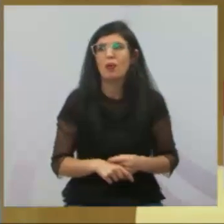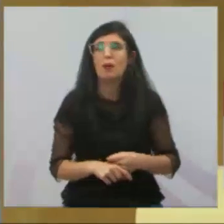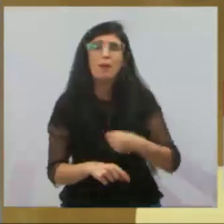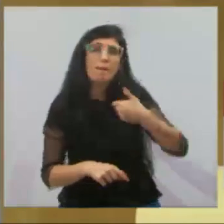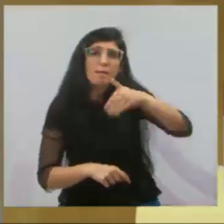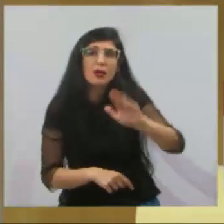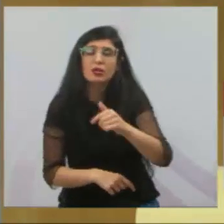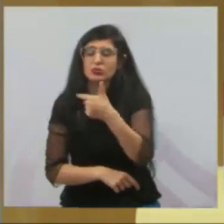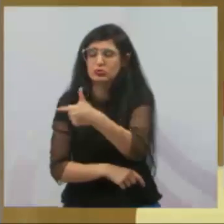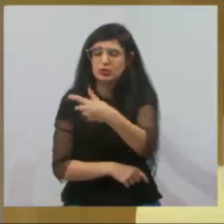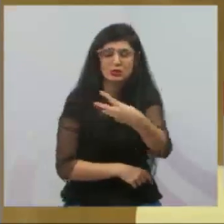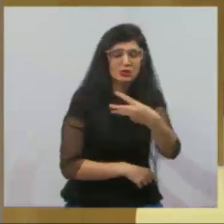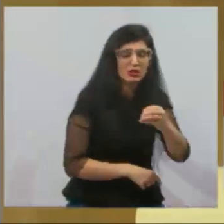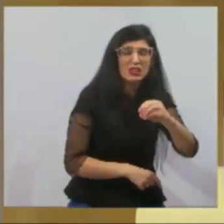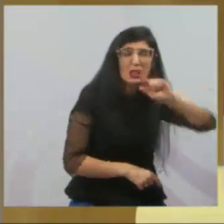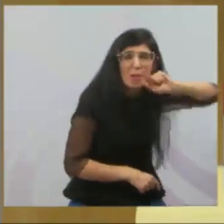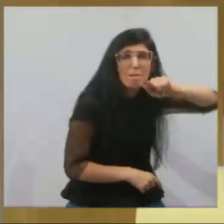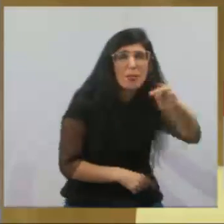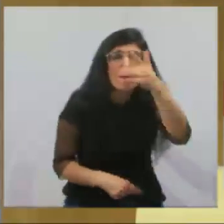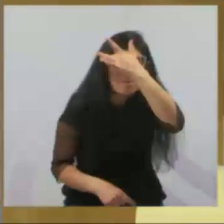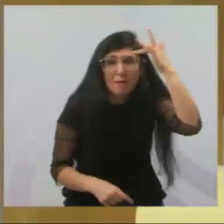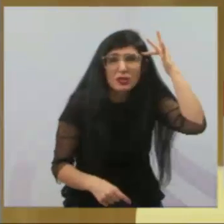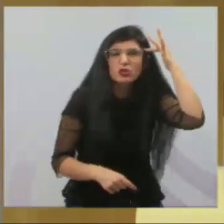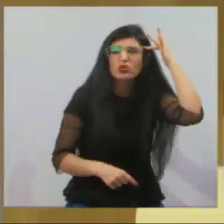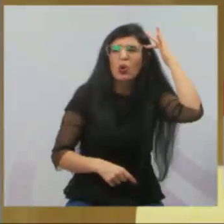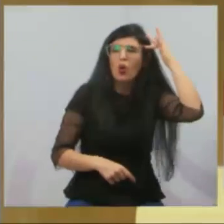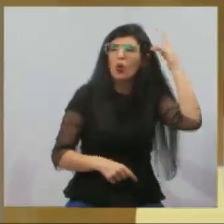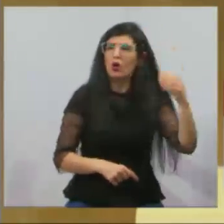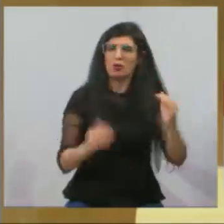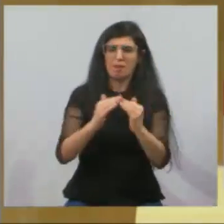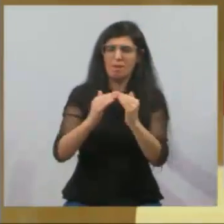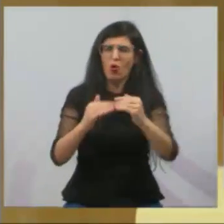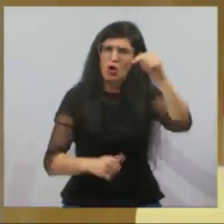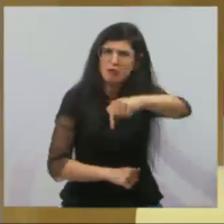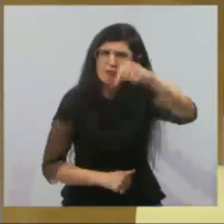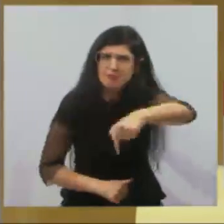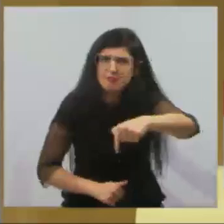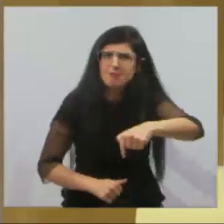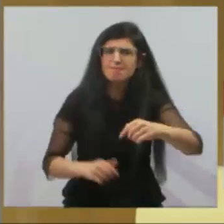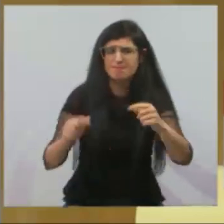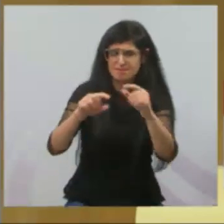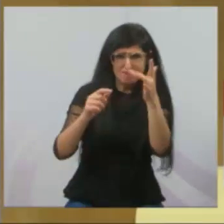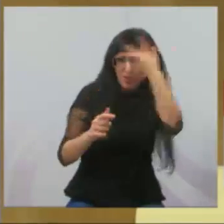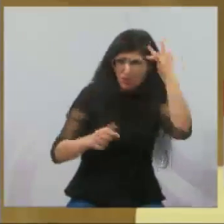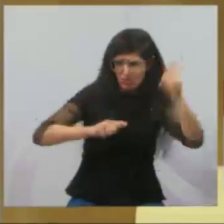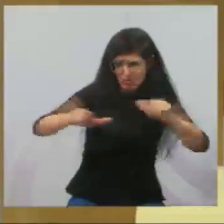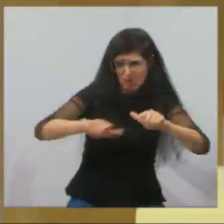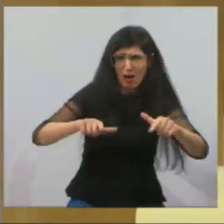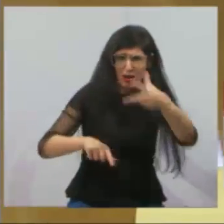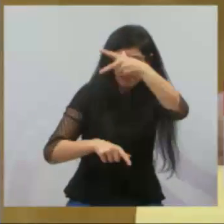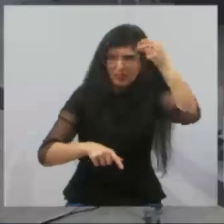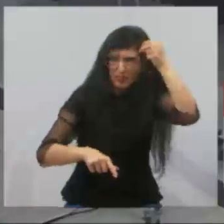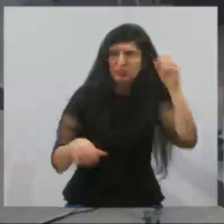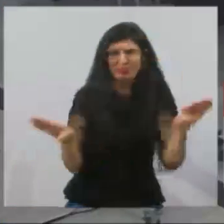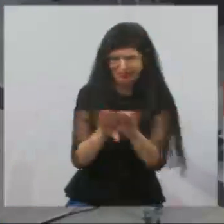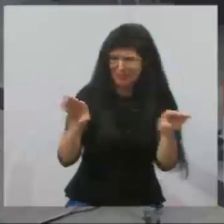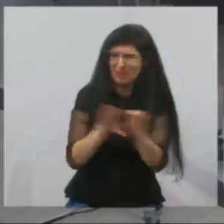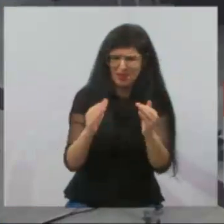mil habitantes que tem nessa cidade, no qual quantidade vocês também estão inclusos. Muito obrigado.